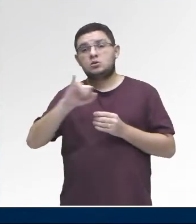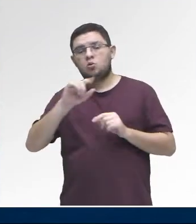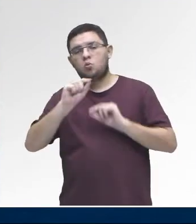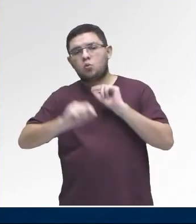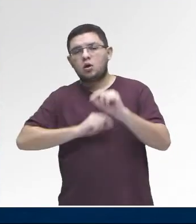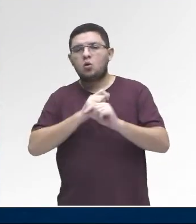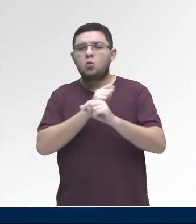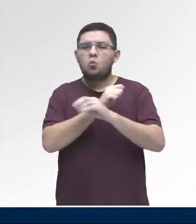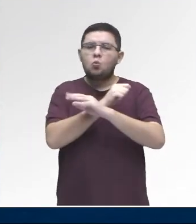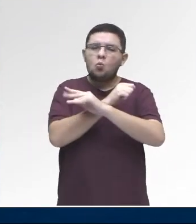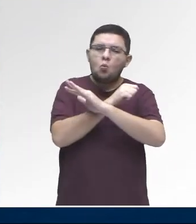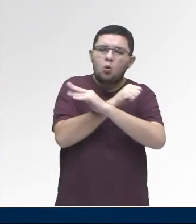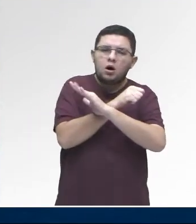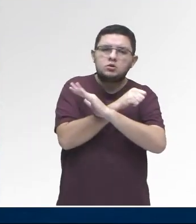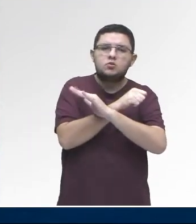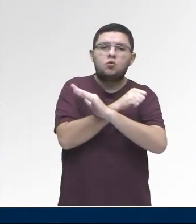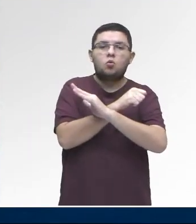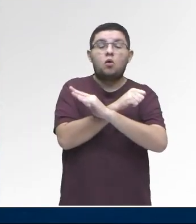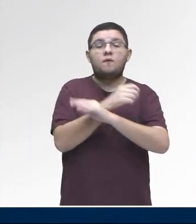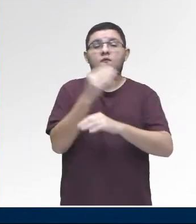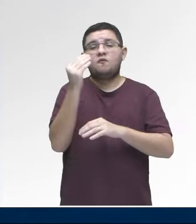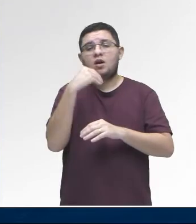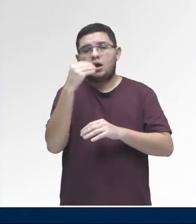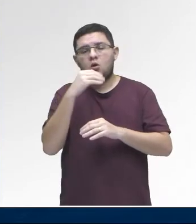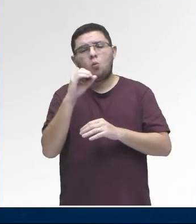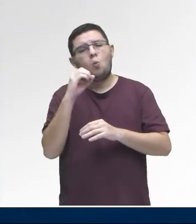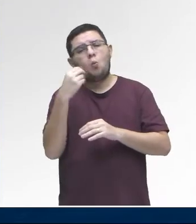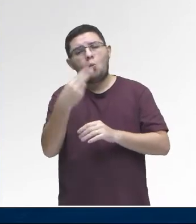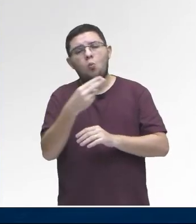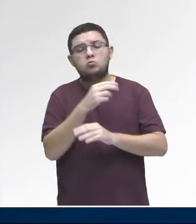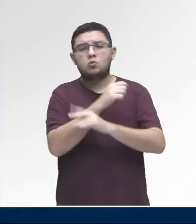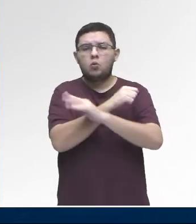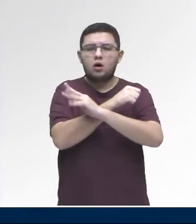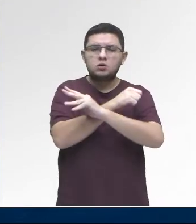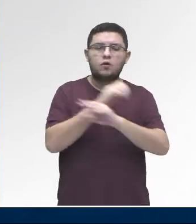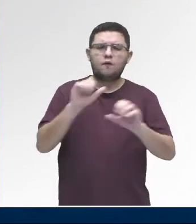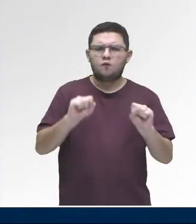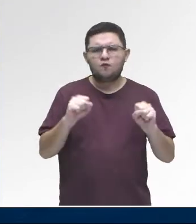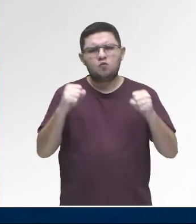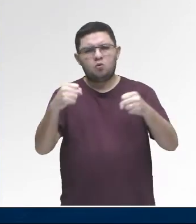ele é forte, assim também como a base.